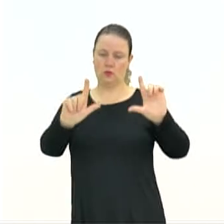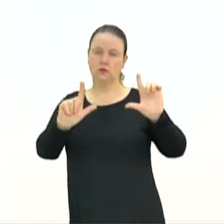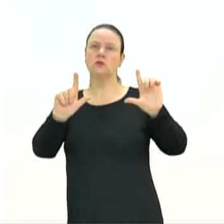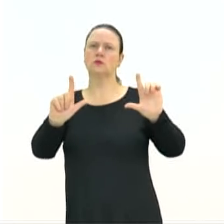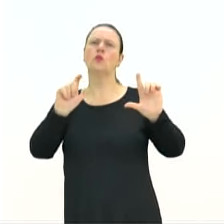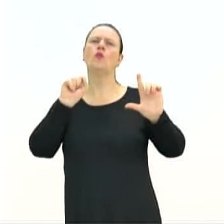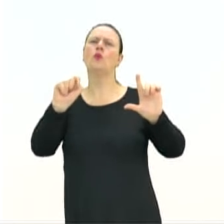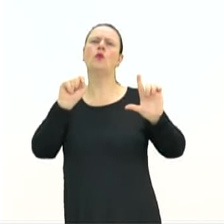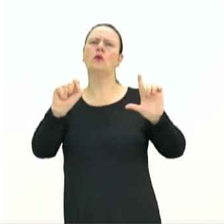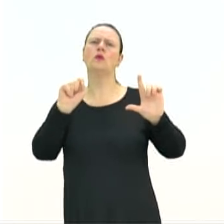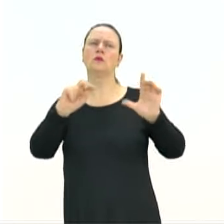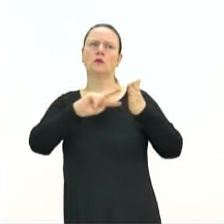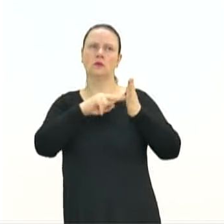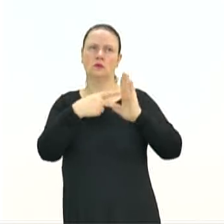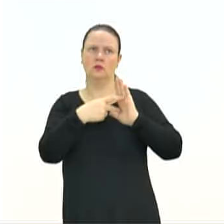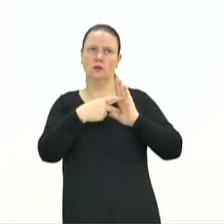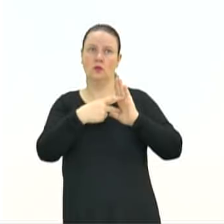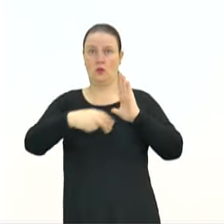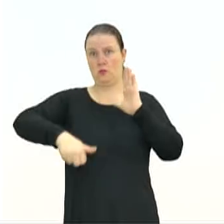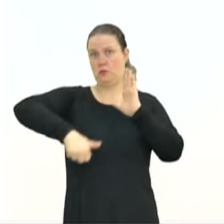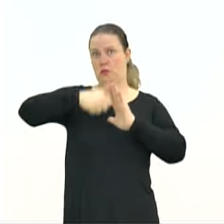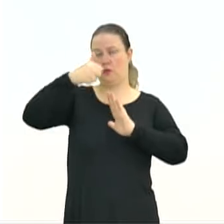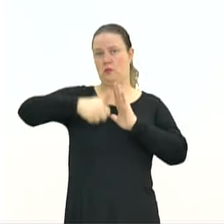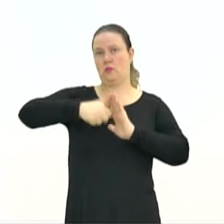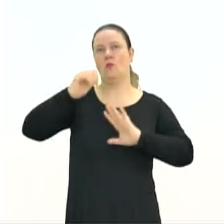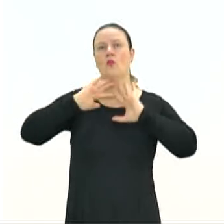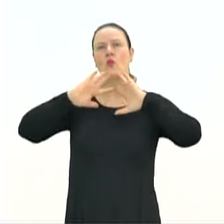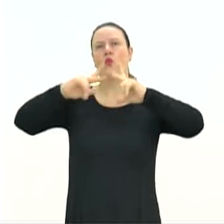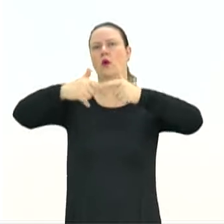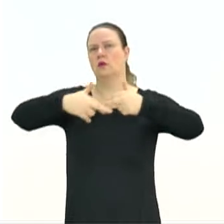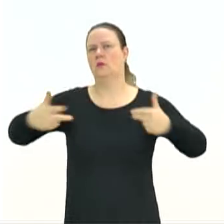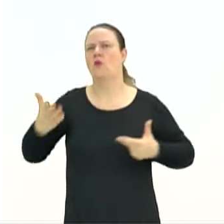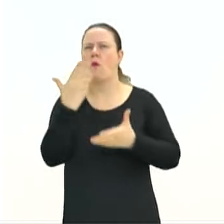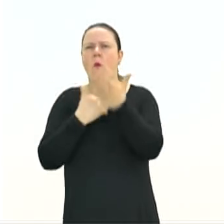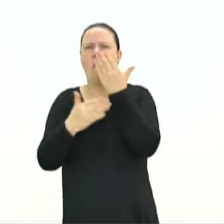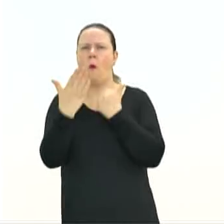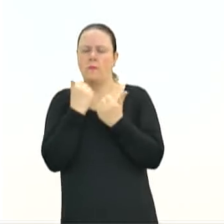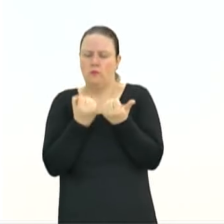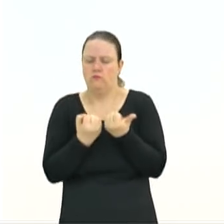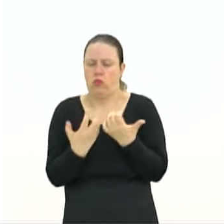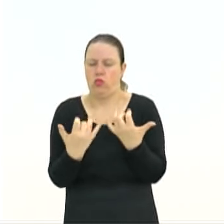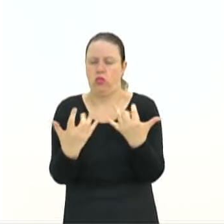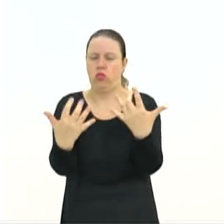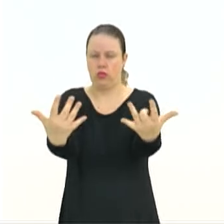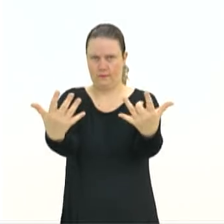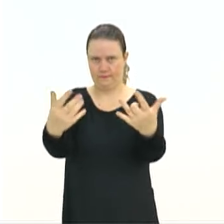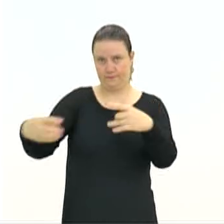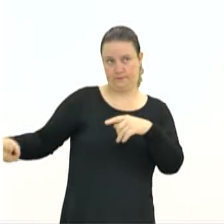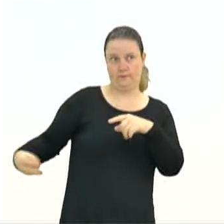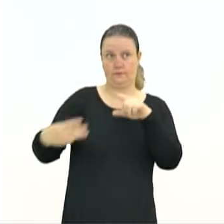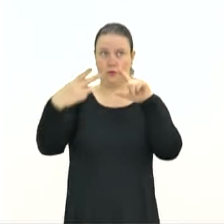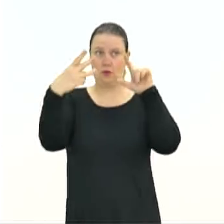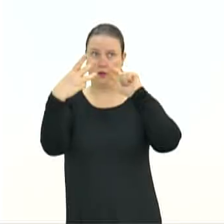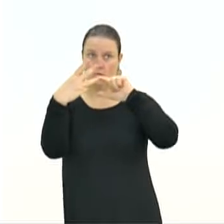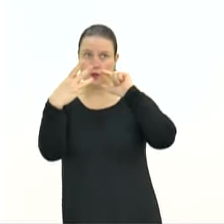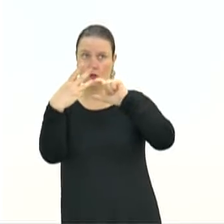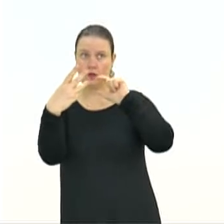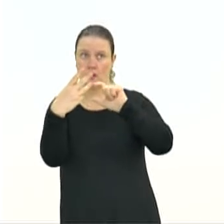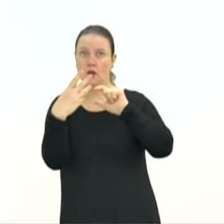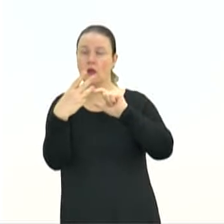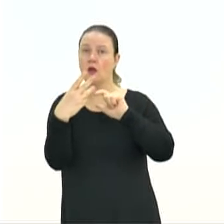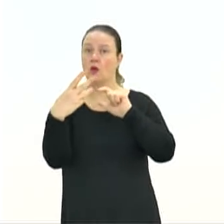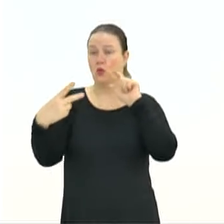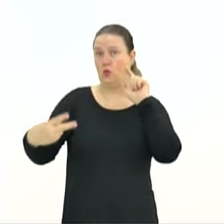aqui vai ser o quê? O nosso consumidor primário, um animal herbívoro, que é o nosso nível trófico 2. Quando eu vou para o próximo, mesma